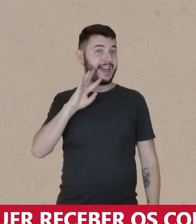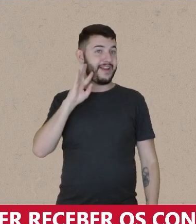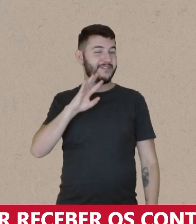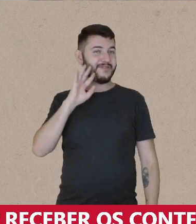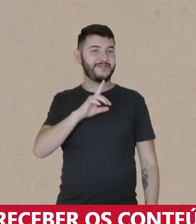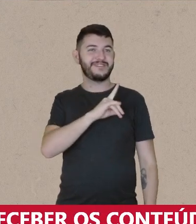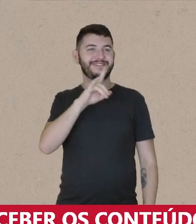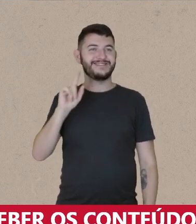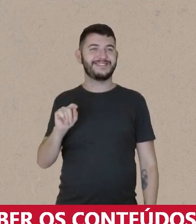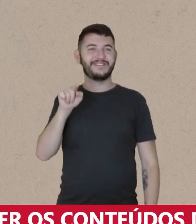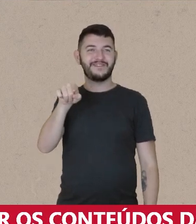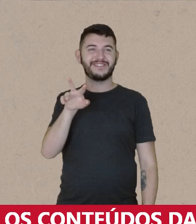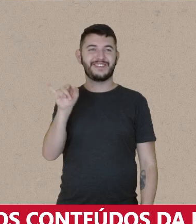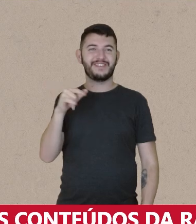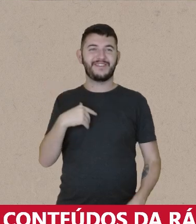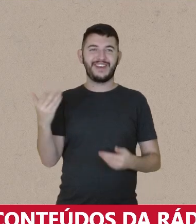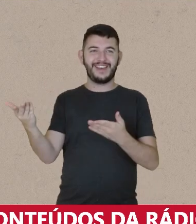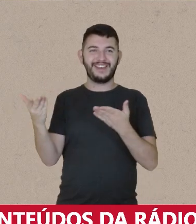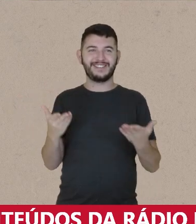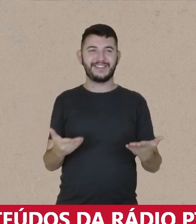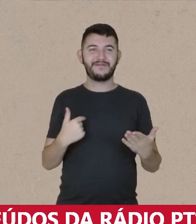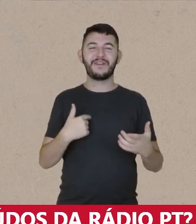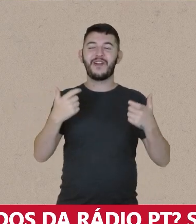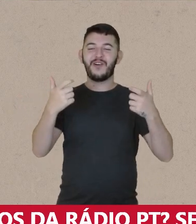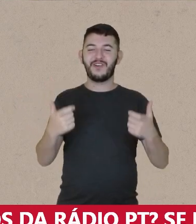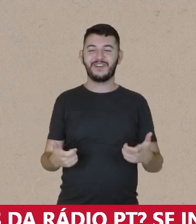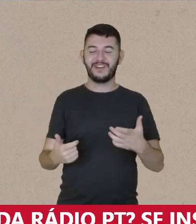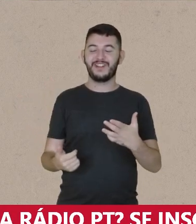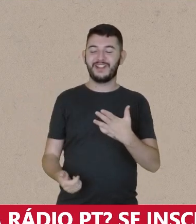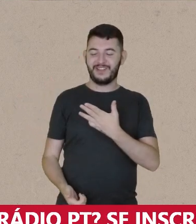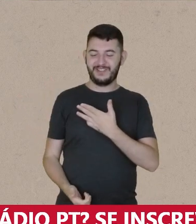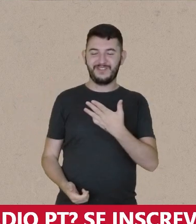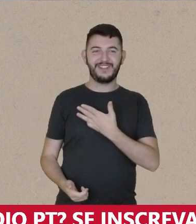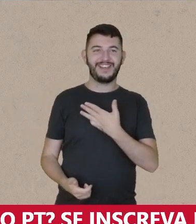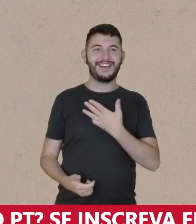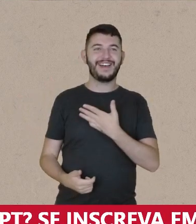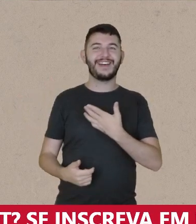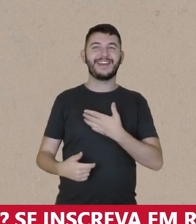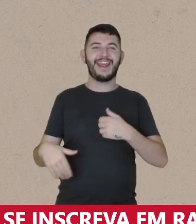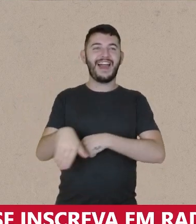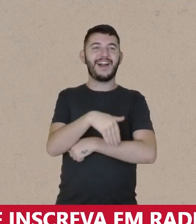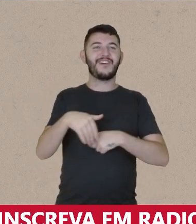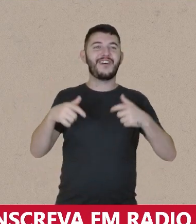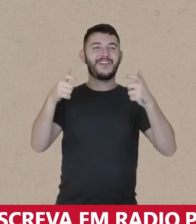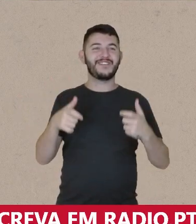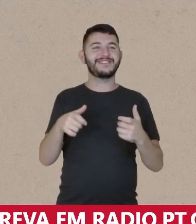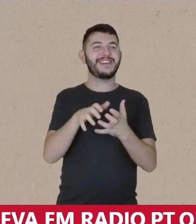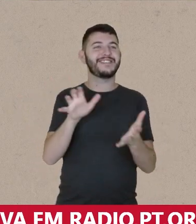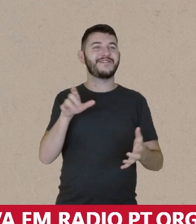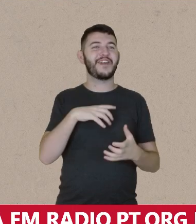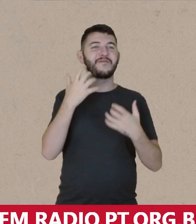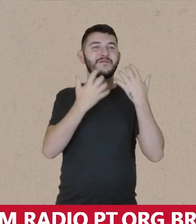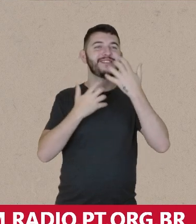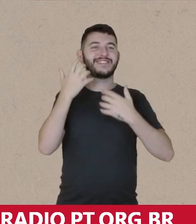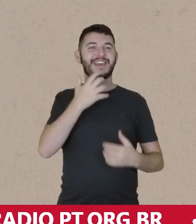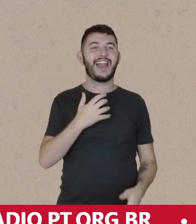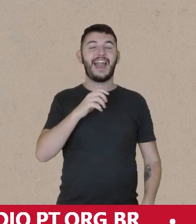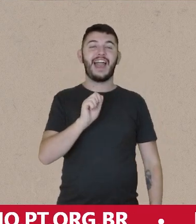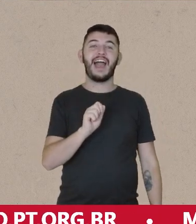você recepcionar Lula pelas ruas do Recife ao som de Anunciação, com o seu Valença, e todos os